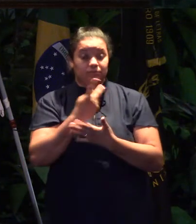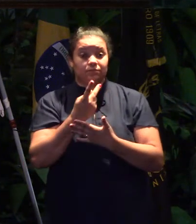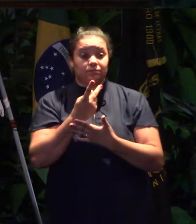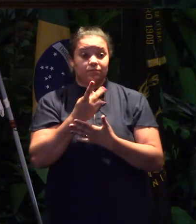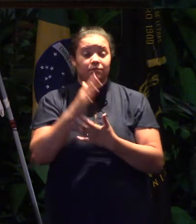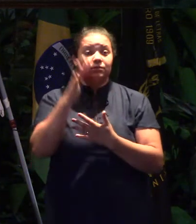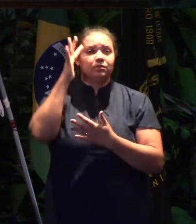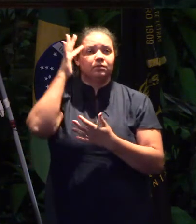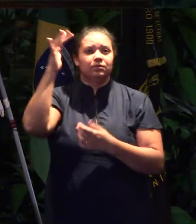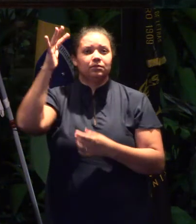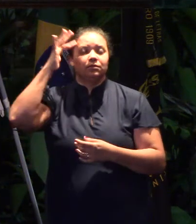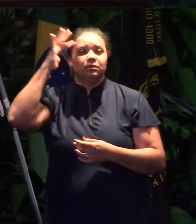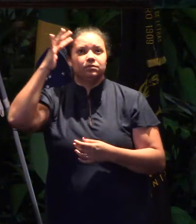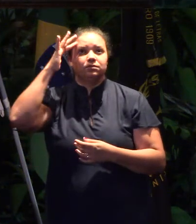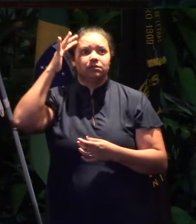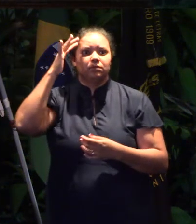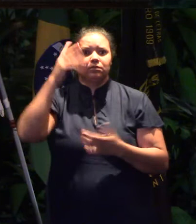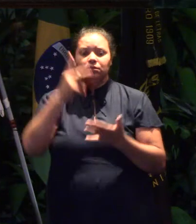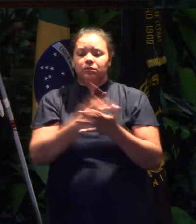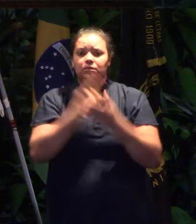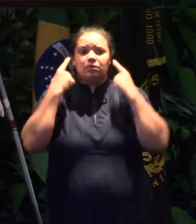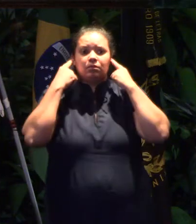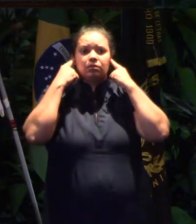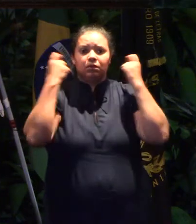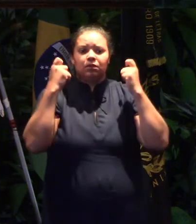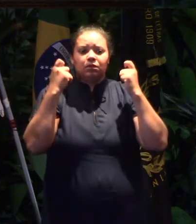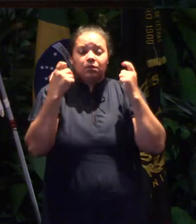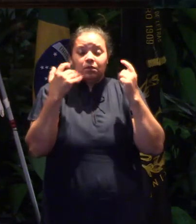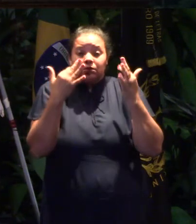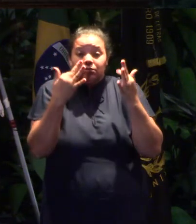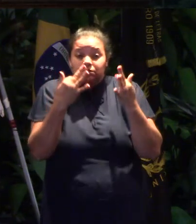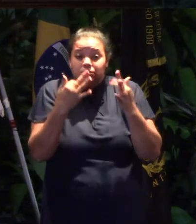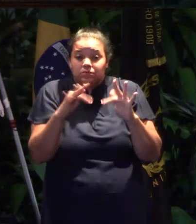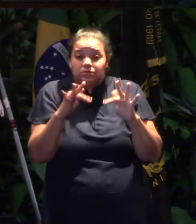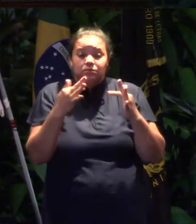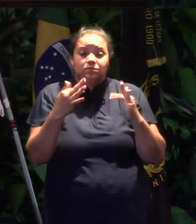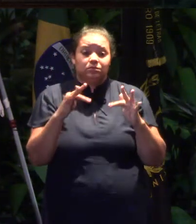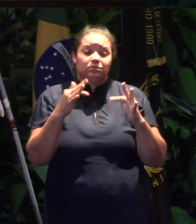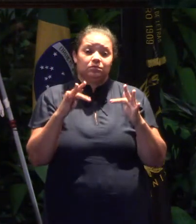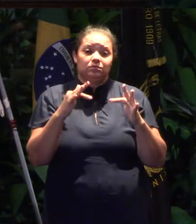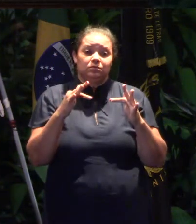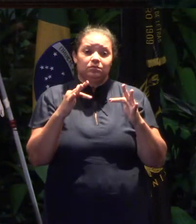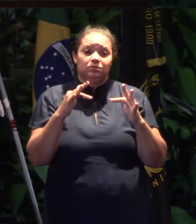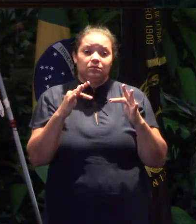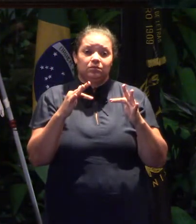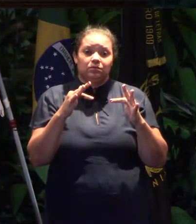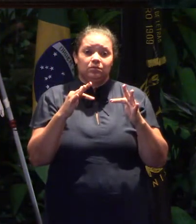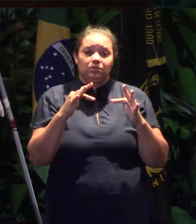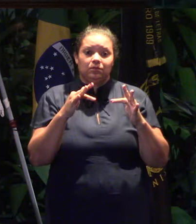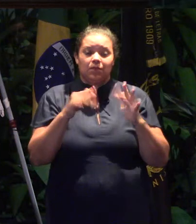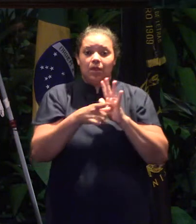devaneios sonoros foram interrompidos com brutalidade por nada menos que a dor, que é, como se sabe, o avesso do